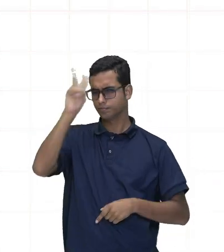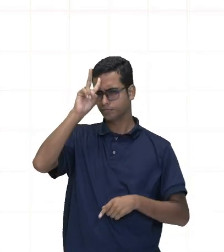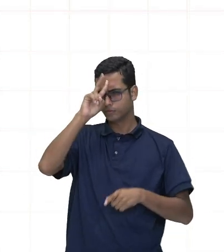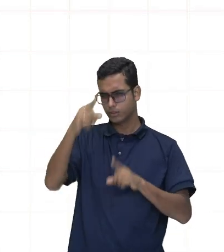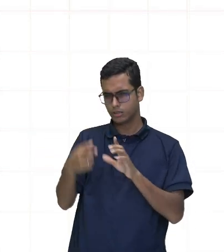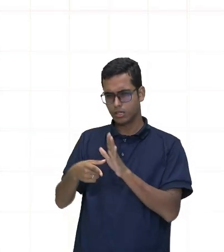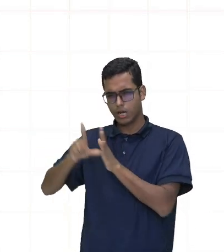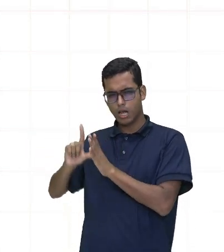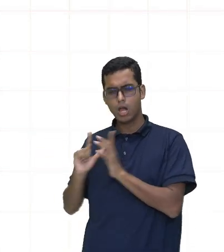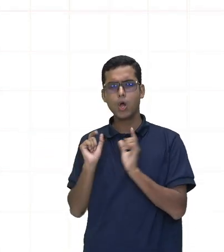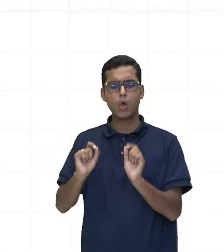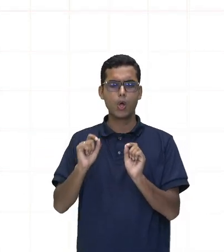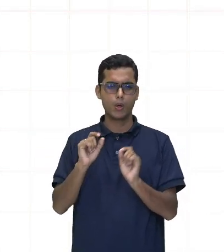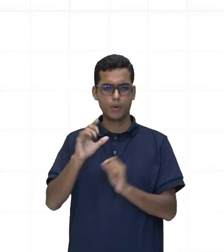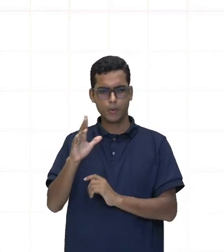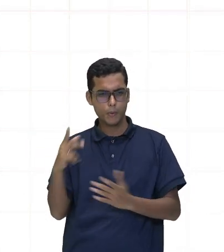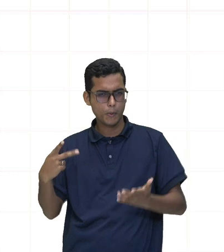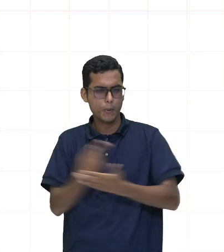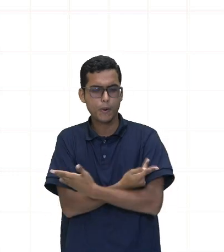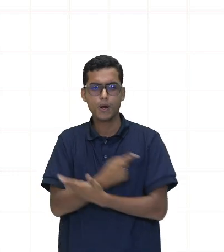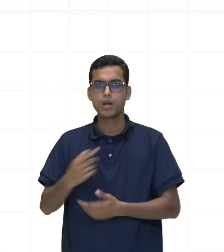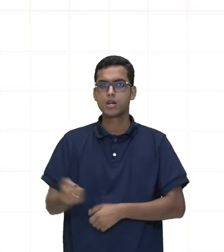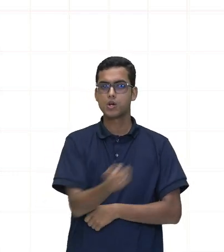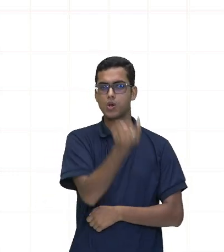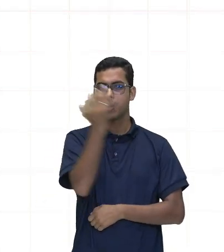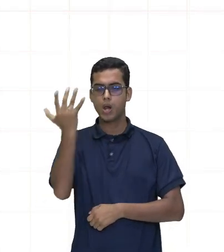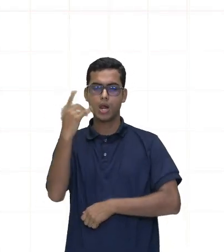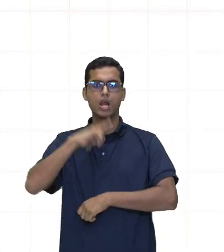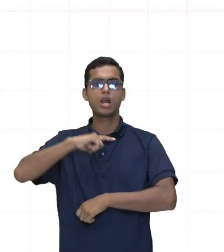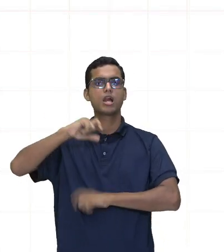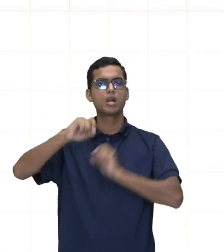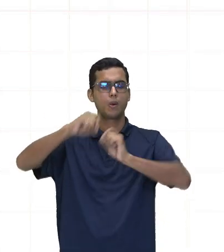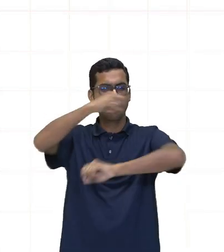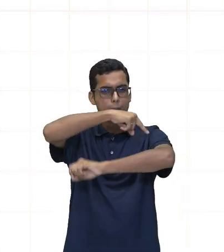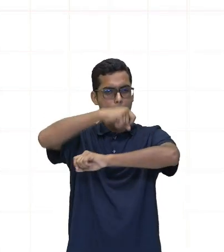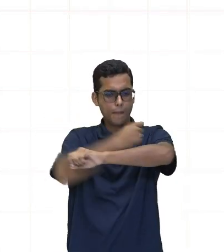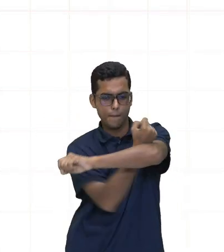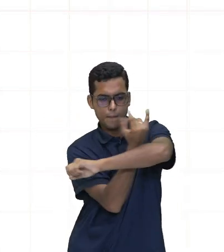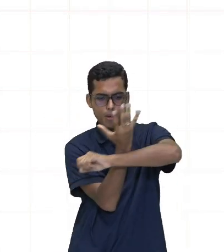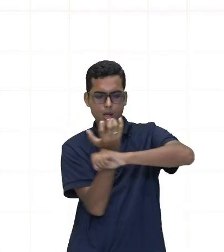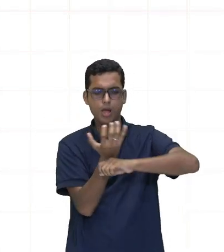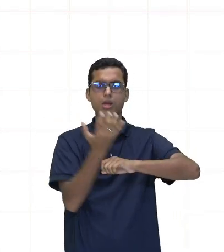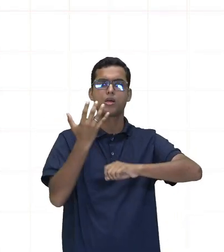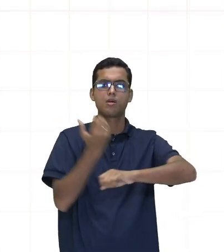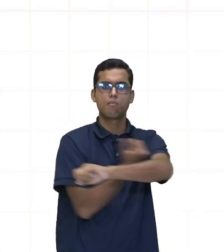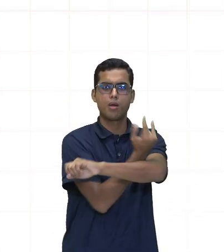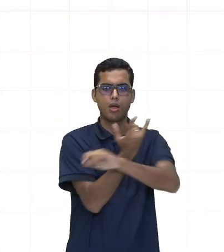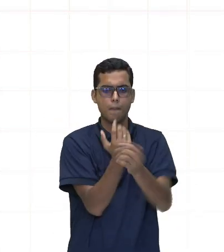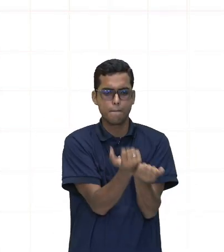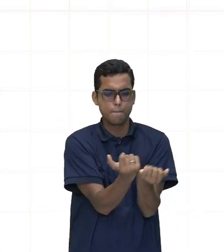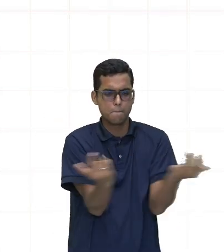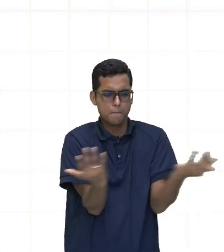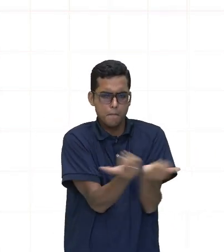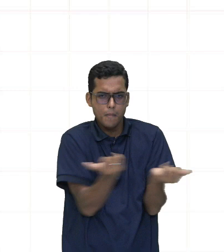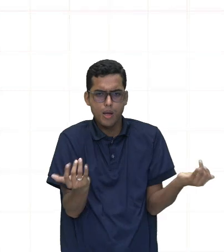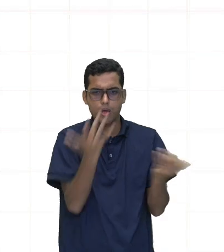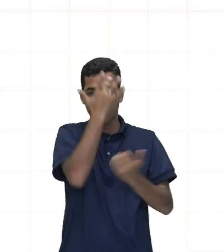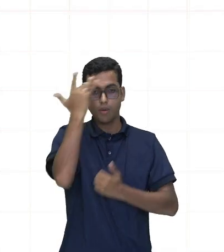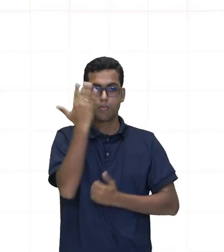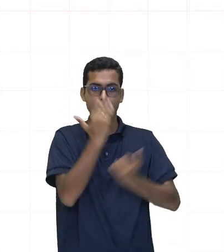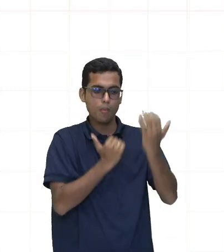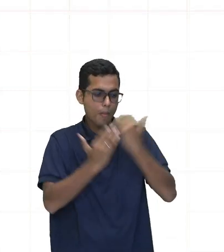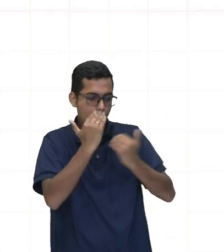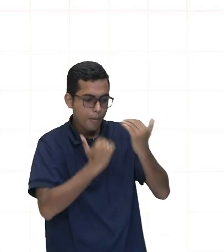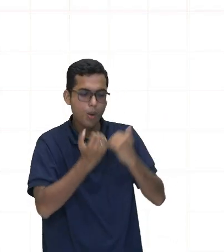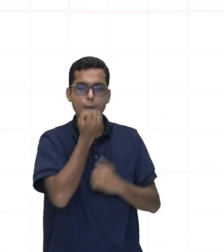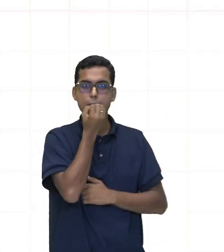o que eles vão fazer com esse excedente? Eles vão fazer trocas, eles vão levar para as feiras, e isso